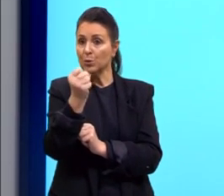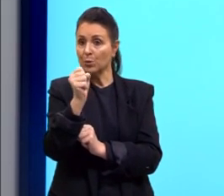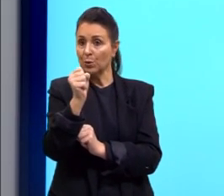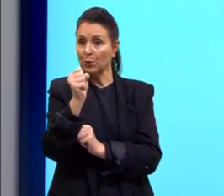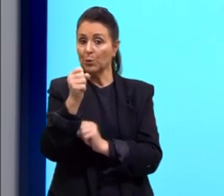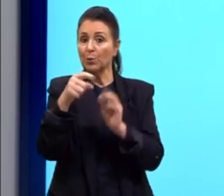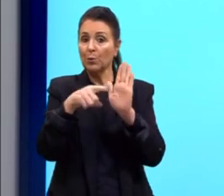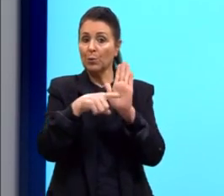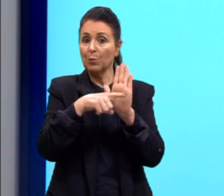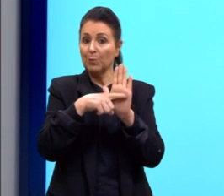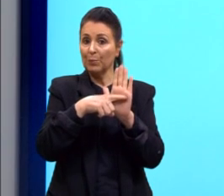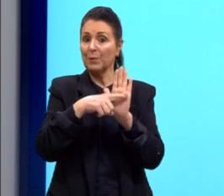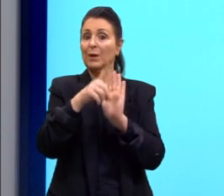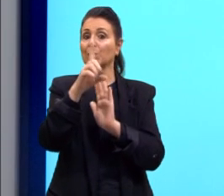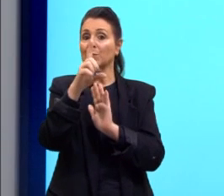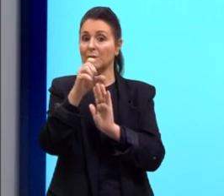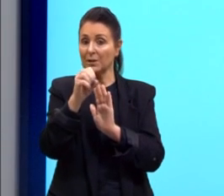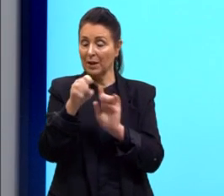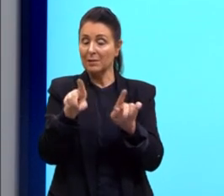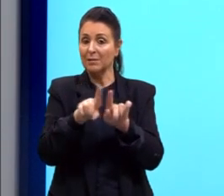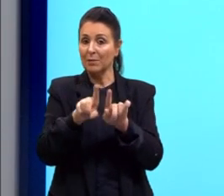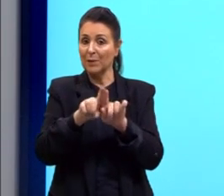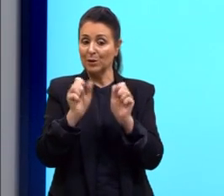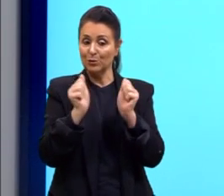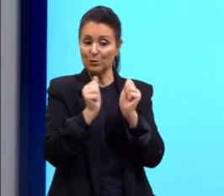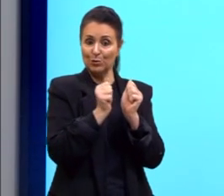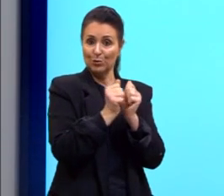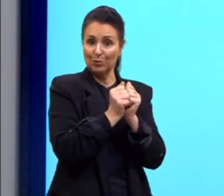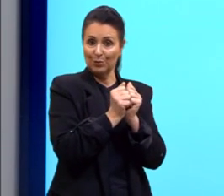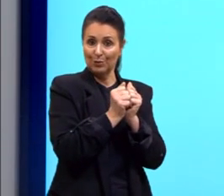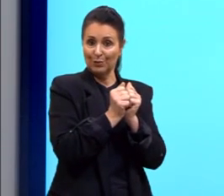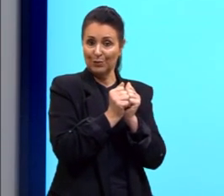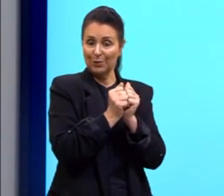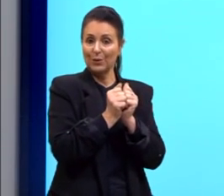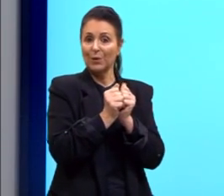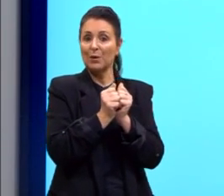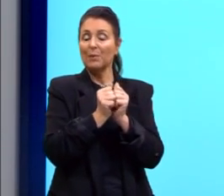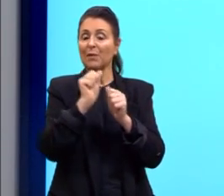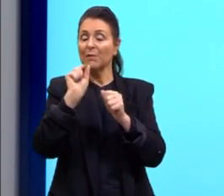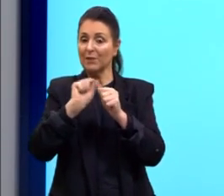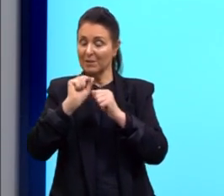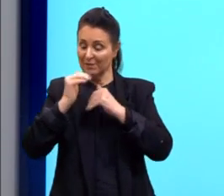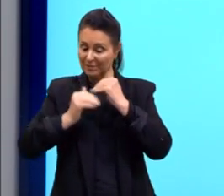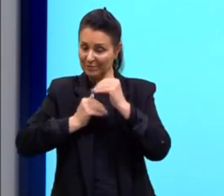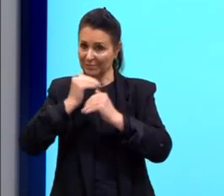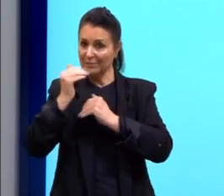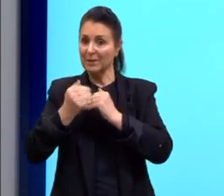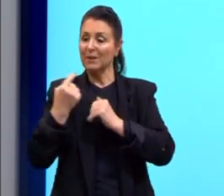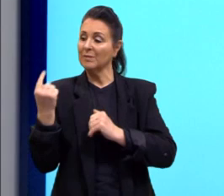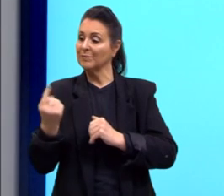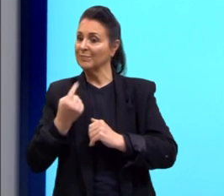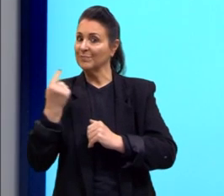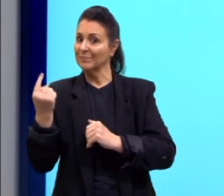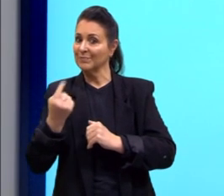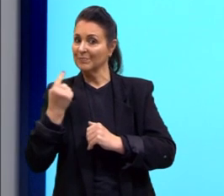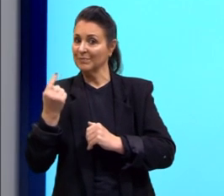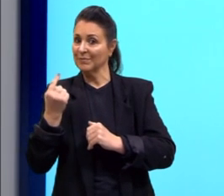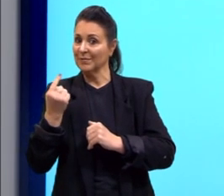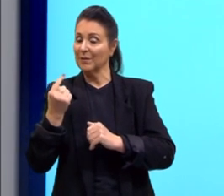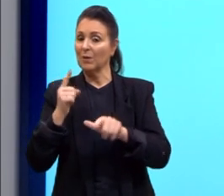este menos dez eu também vou juntar ali com o 18 para desenvolver isolar a nossa